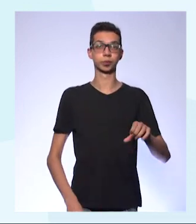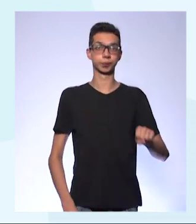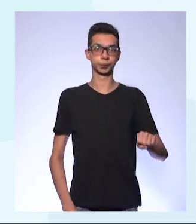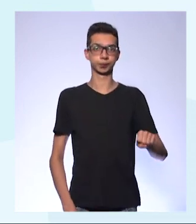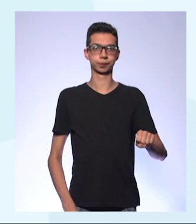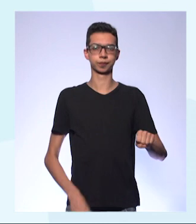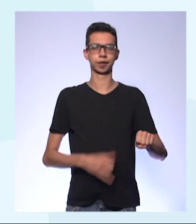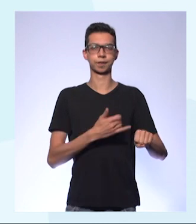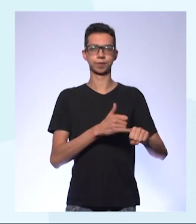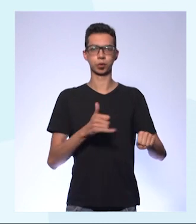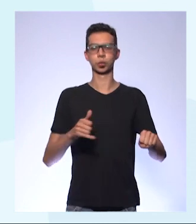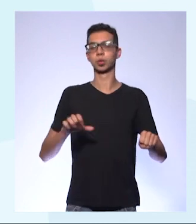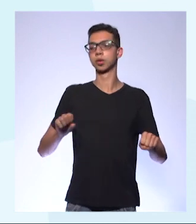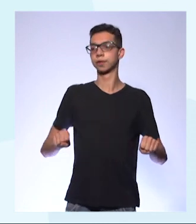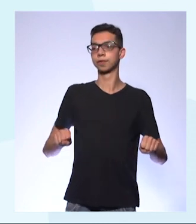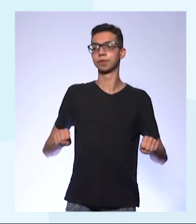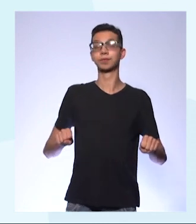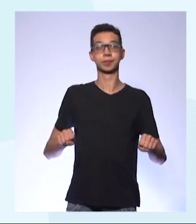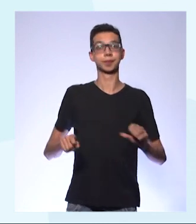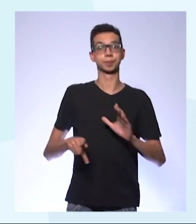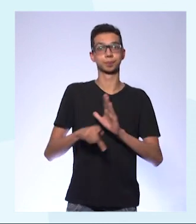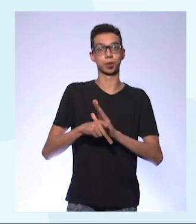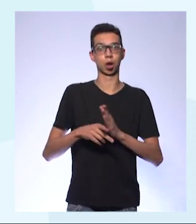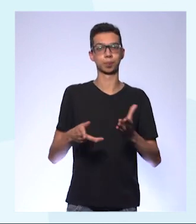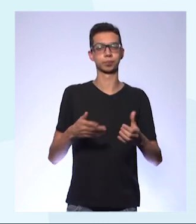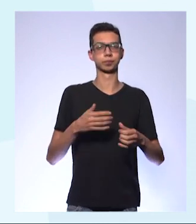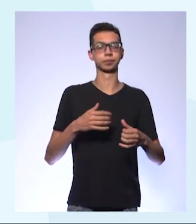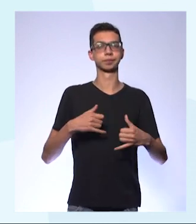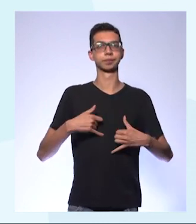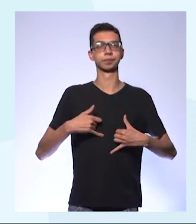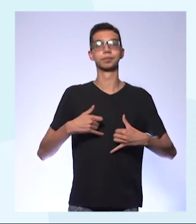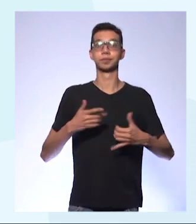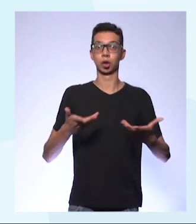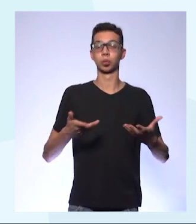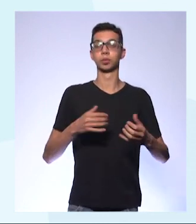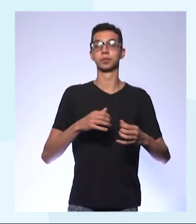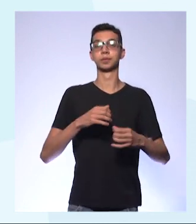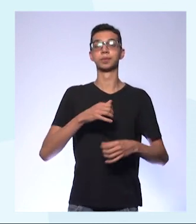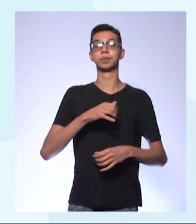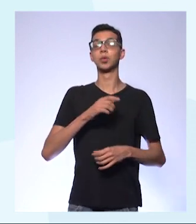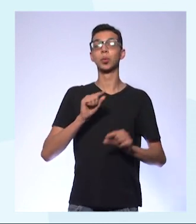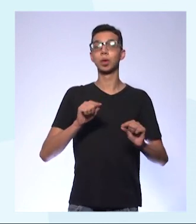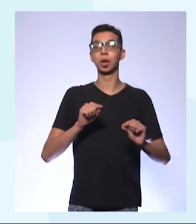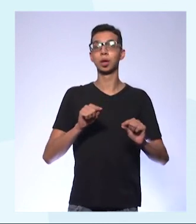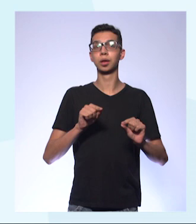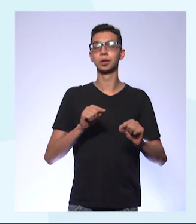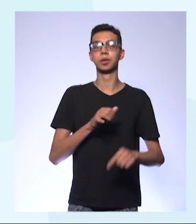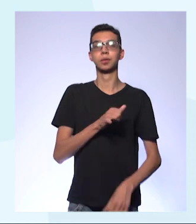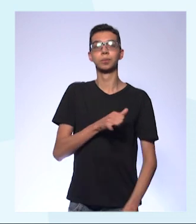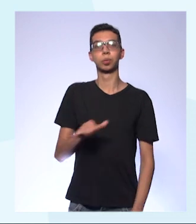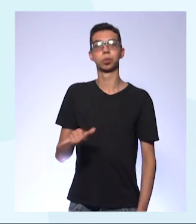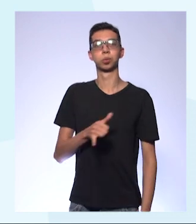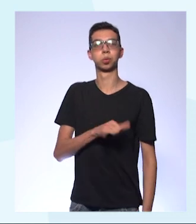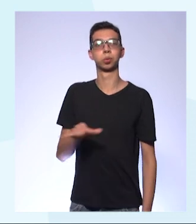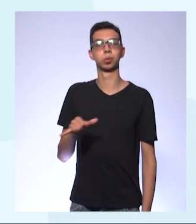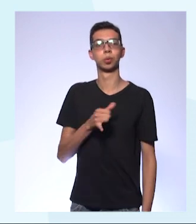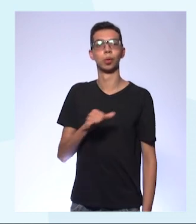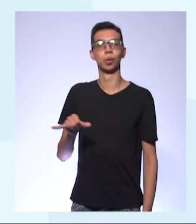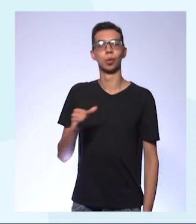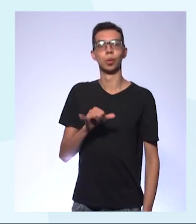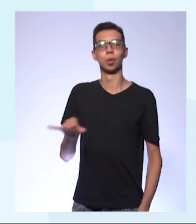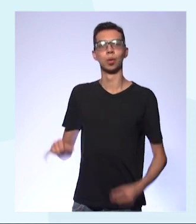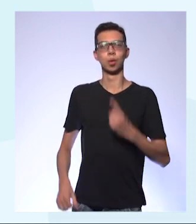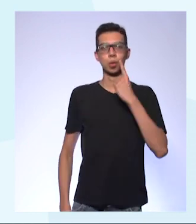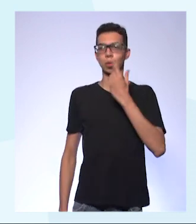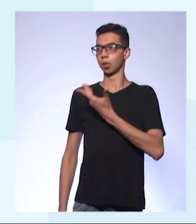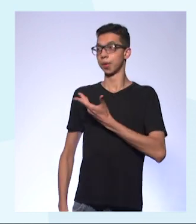o fio, na outra mão o fio, então você fez parte do circuito elétrico. Então nessa condição você é um meio condutor aí. E essa é a condição mais perigosa,